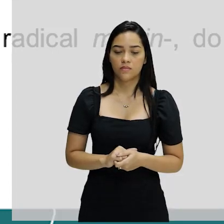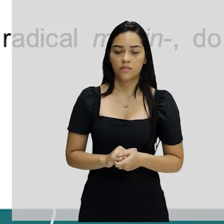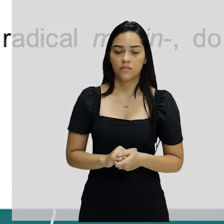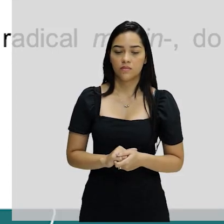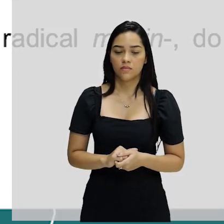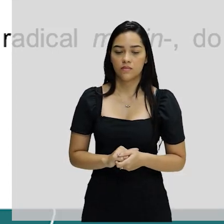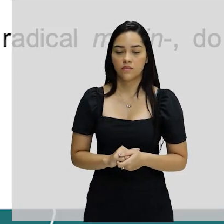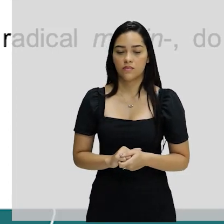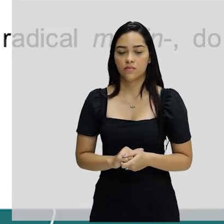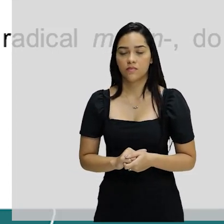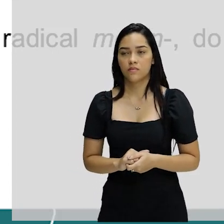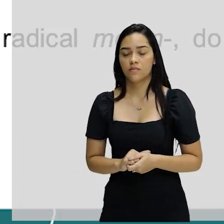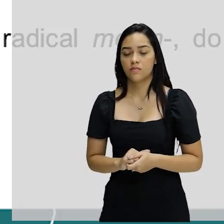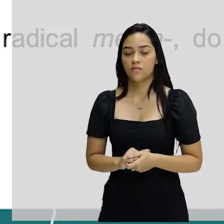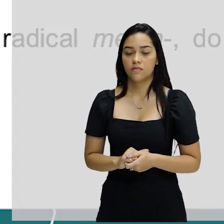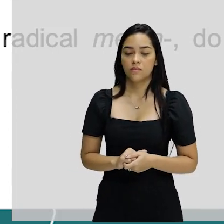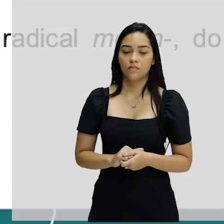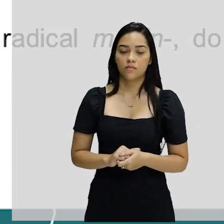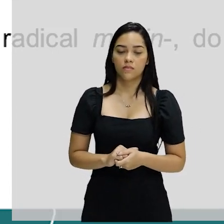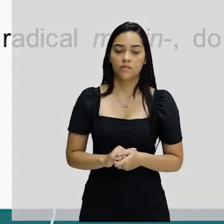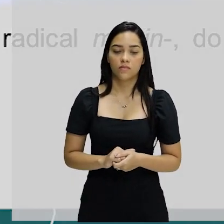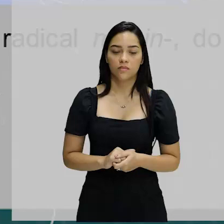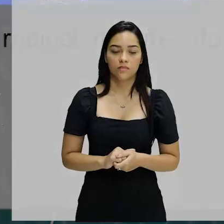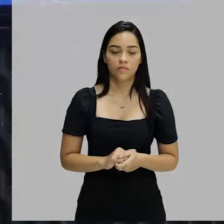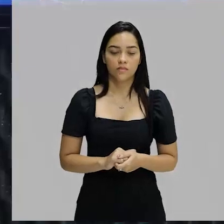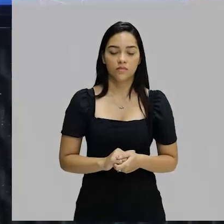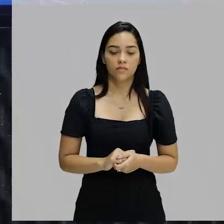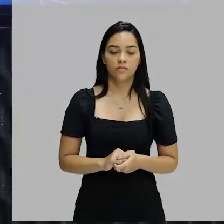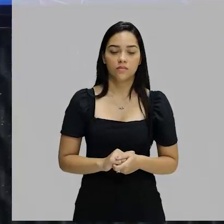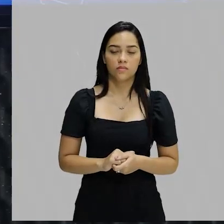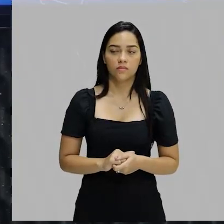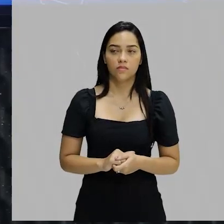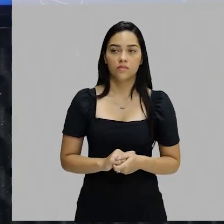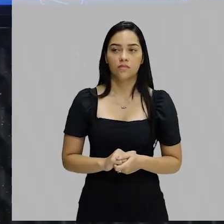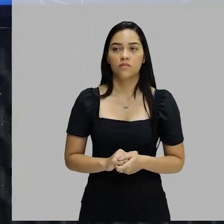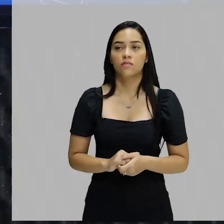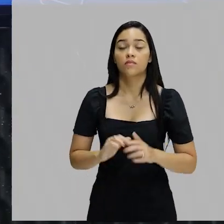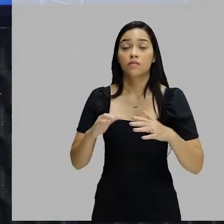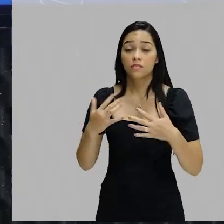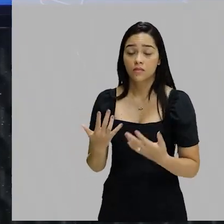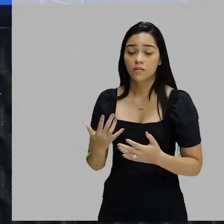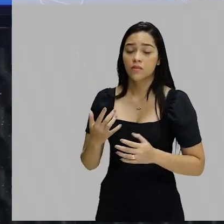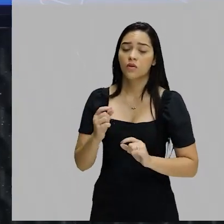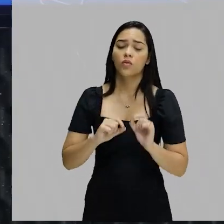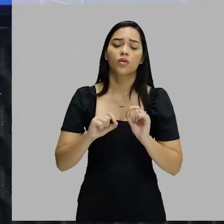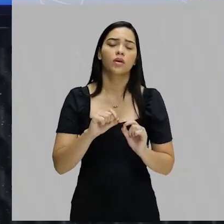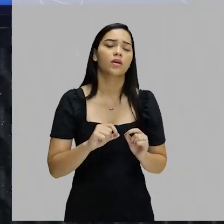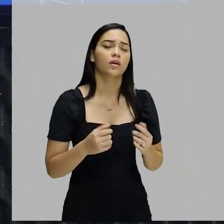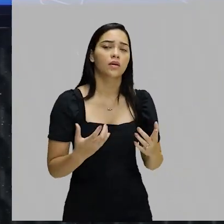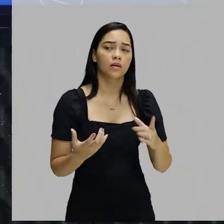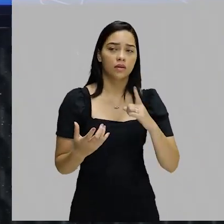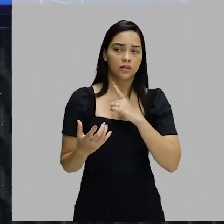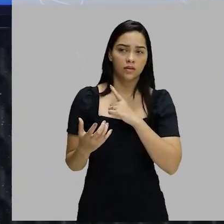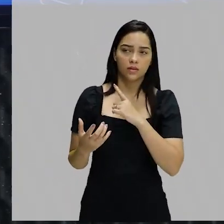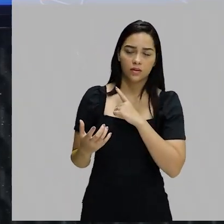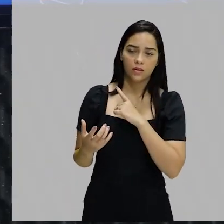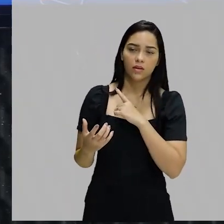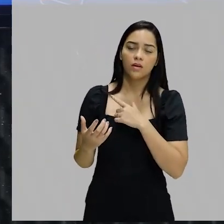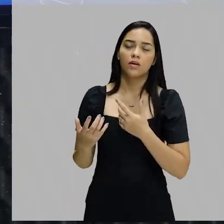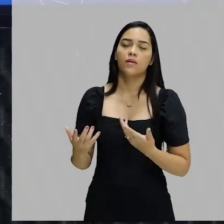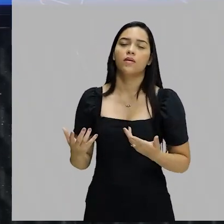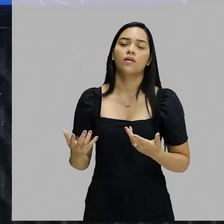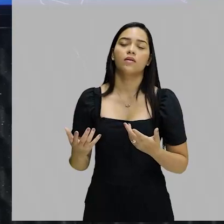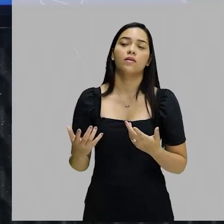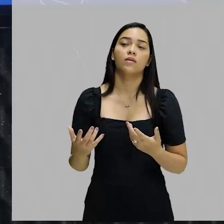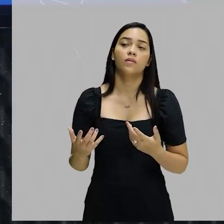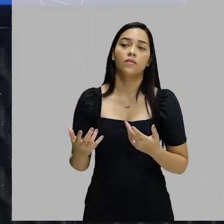tipo de formação do feminino: aluno, aluna, filho, filha. Ele está dizendo apenas que, nesse caso,